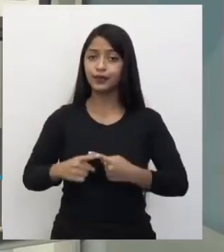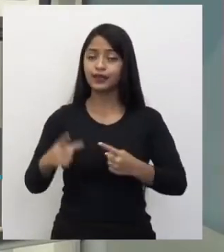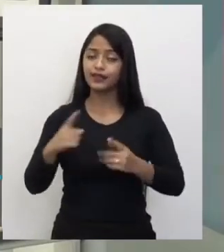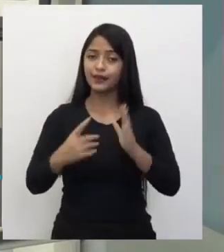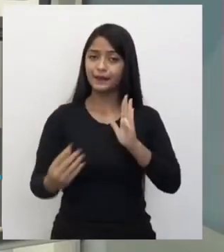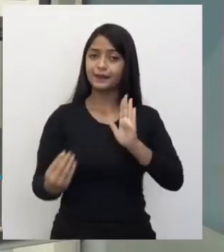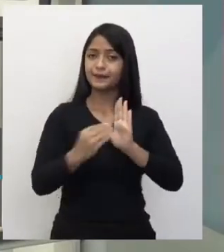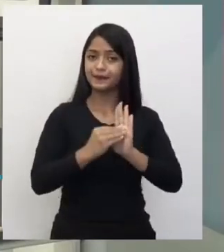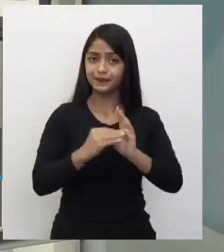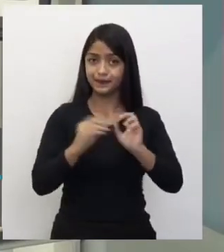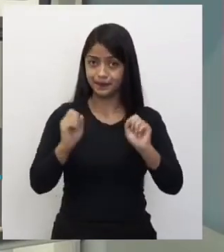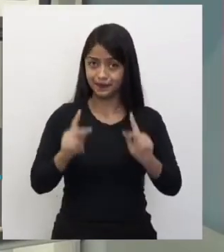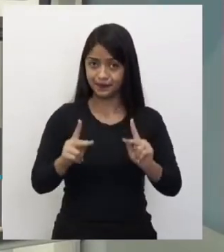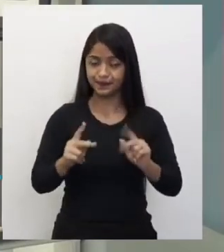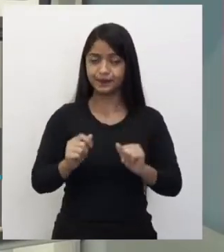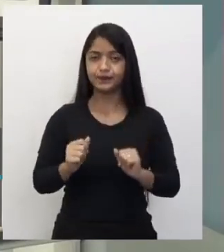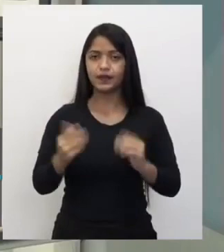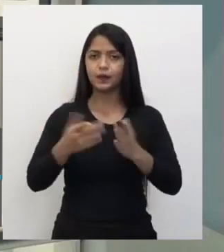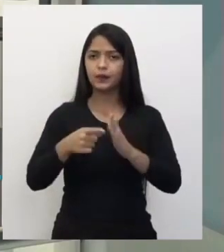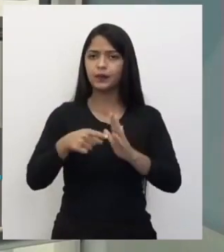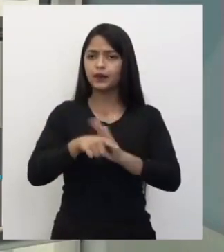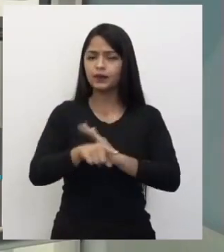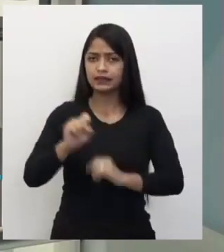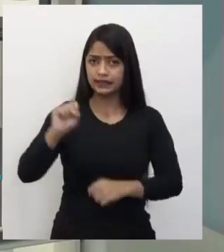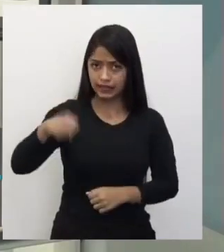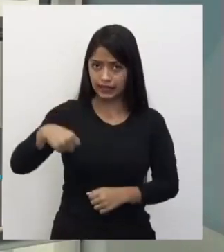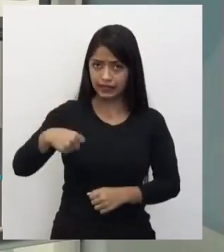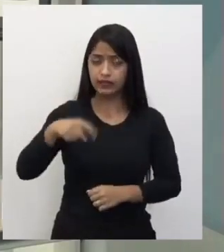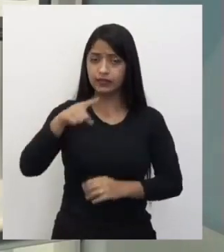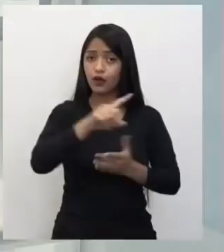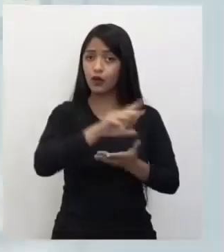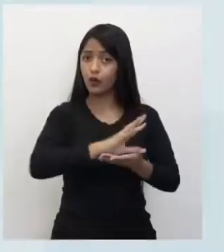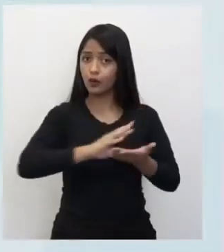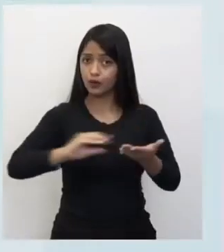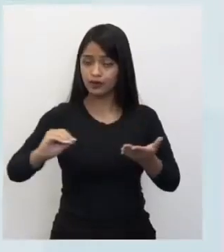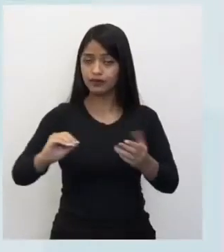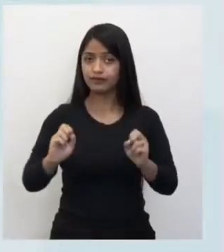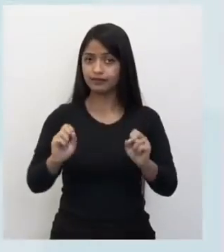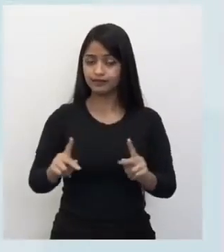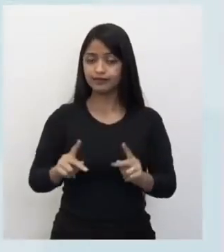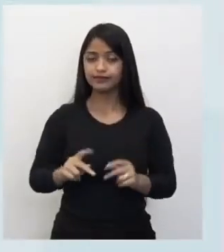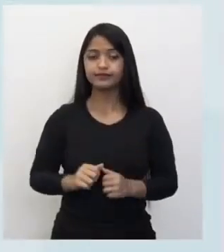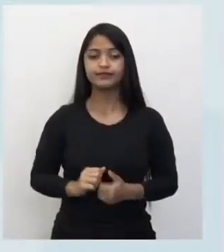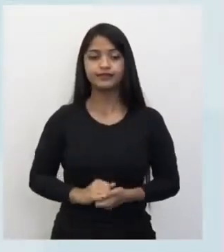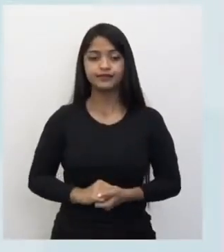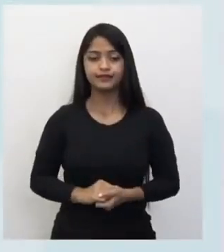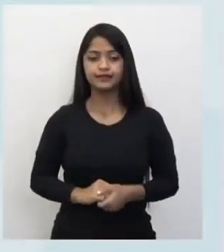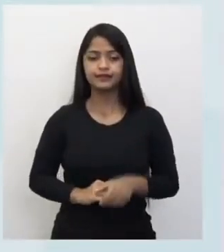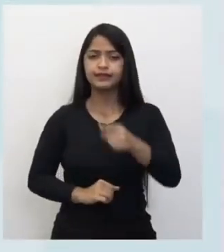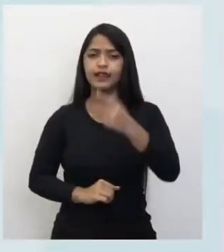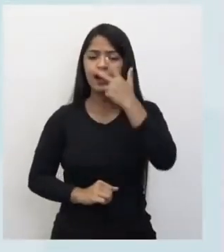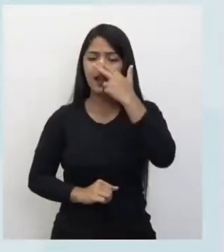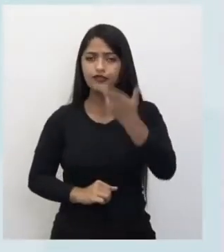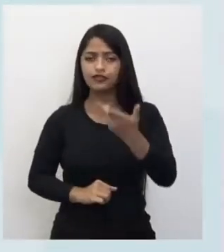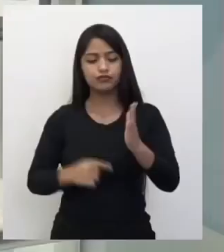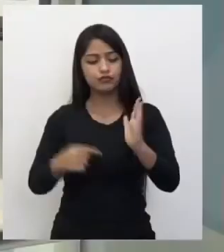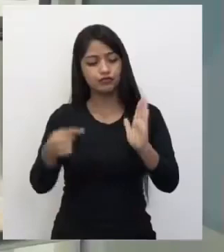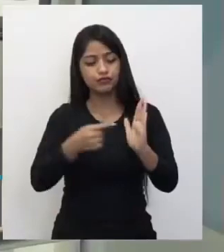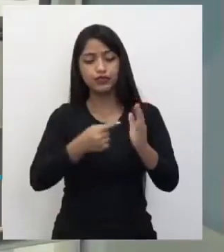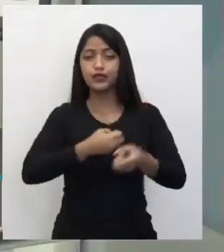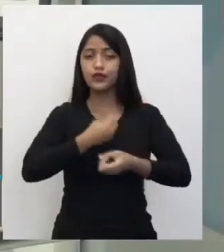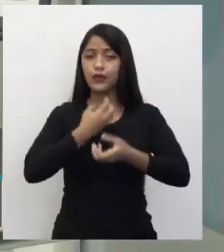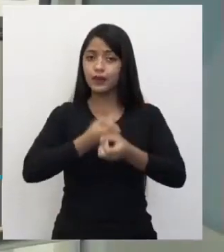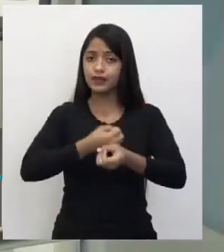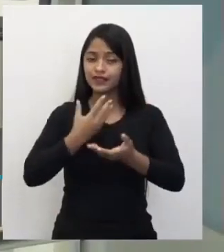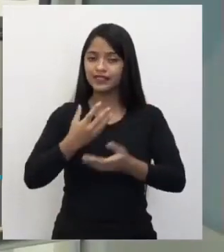na verdade, tá? Se sim, copie a informação ou tente reproduzir o que está escrito. Você acha que essa informação... A